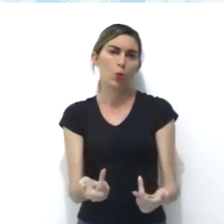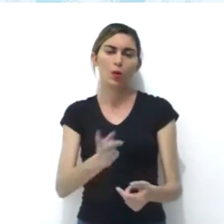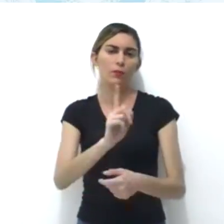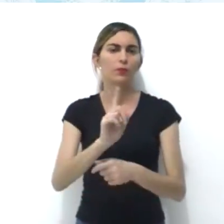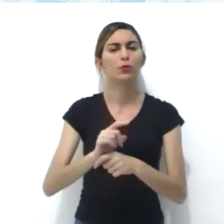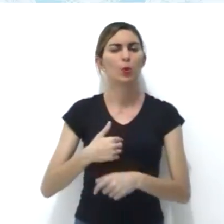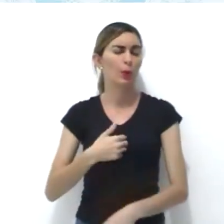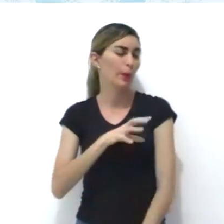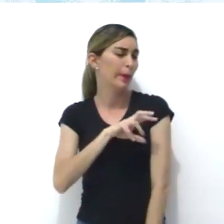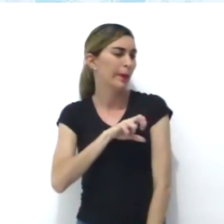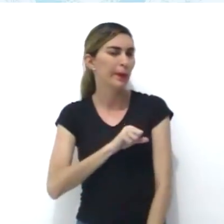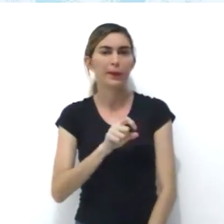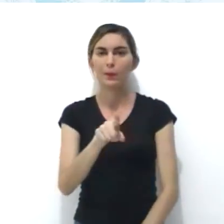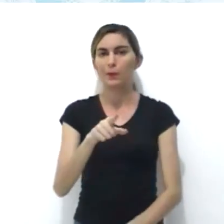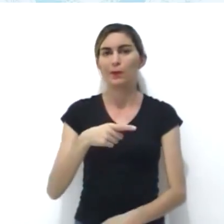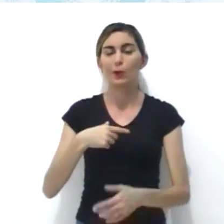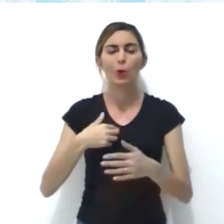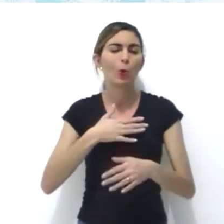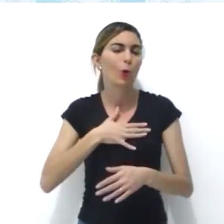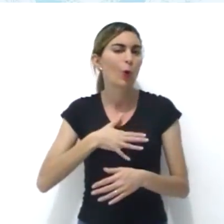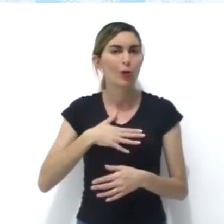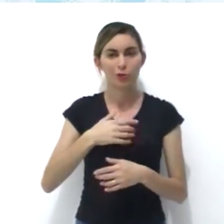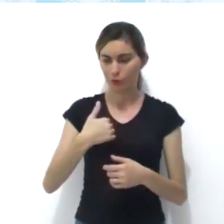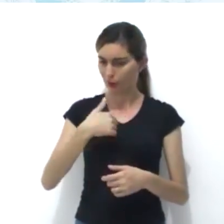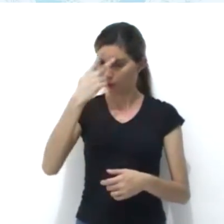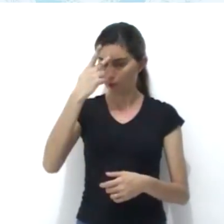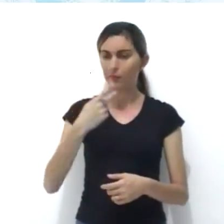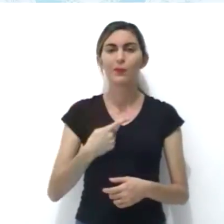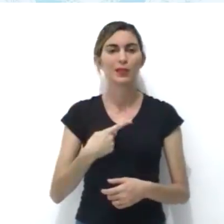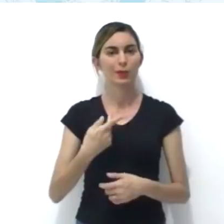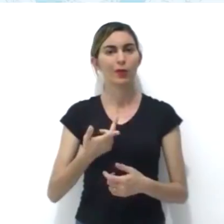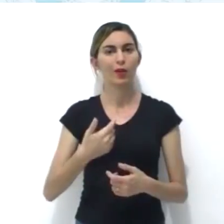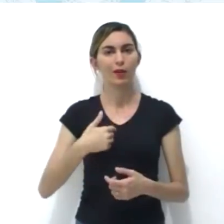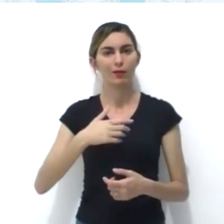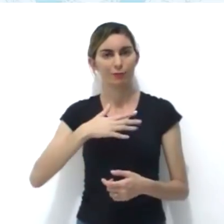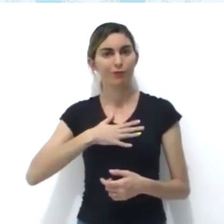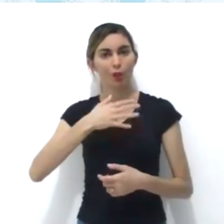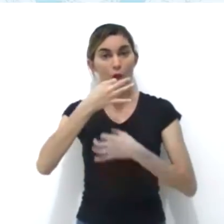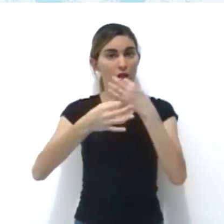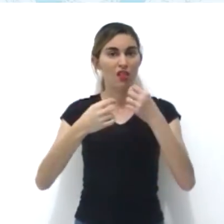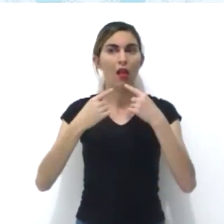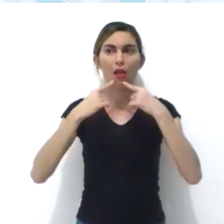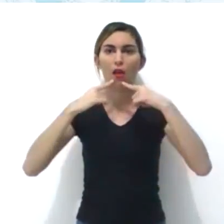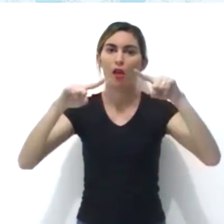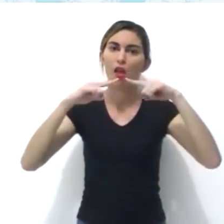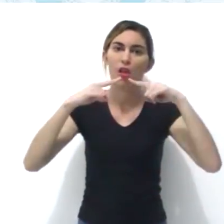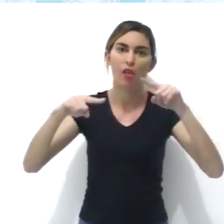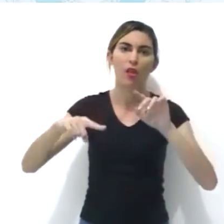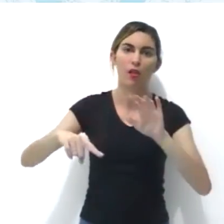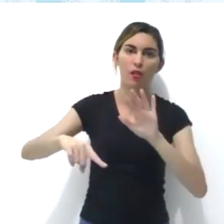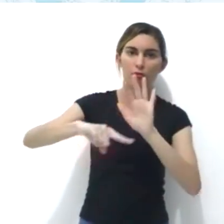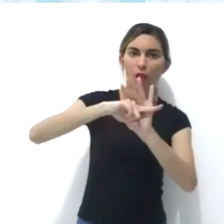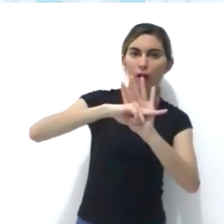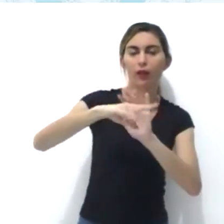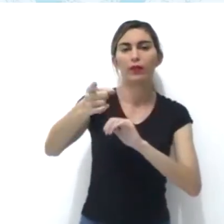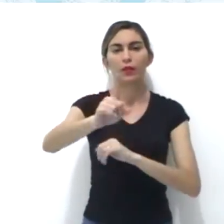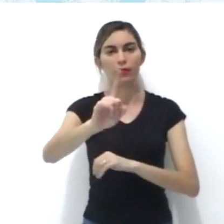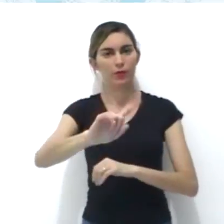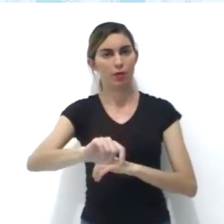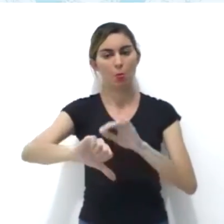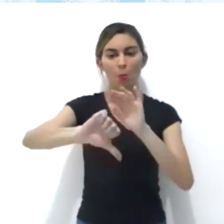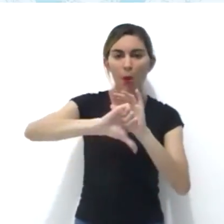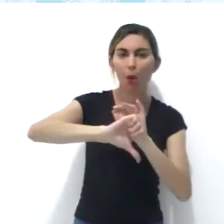bem assim. Então, adoro esse espírito crítico. Então, eu sou uma pessoa crítica, adoro não criticar negativamente,